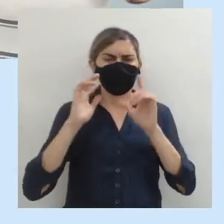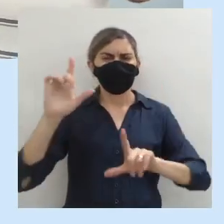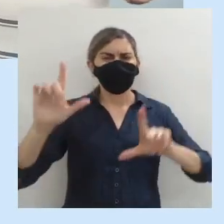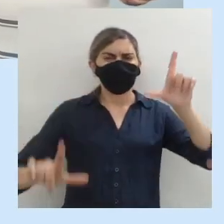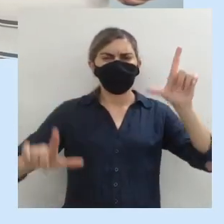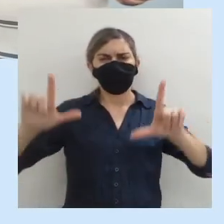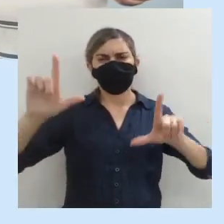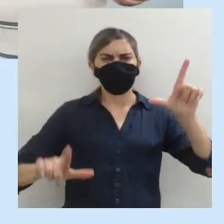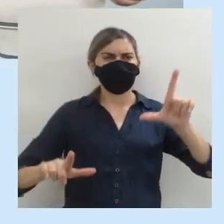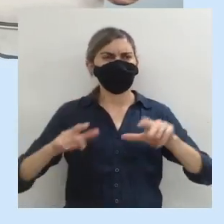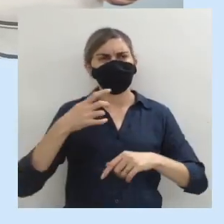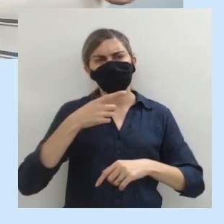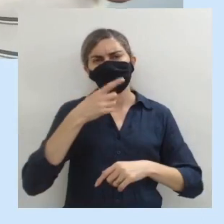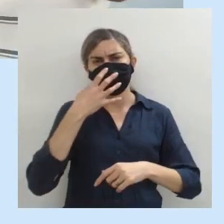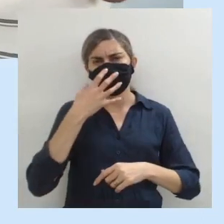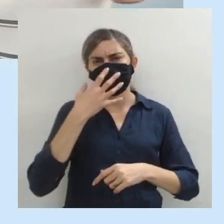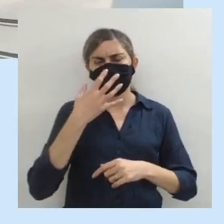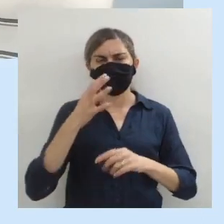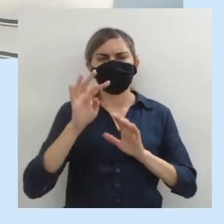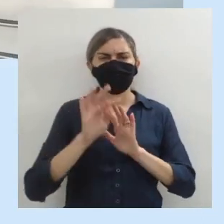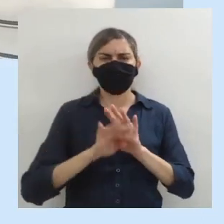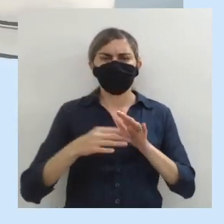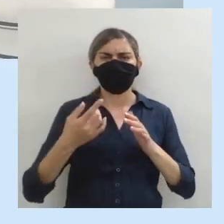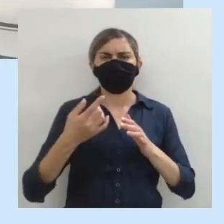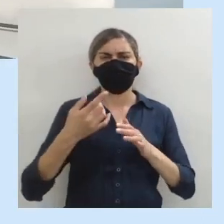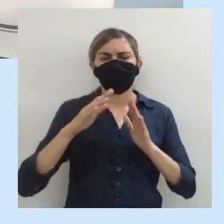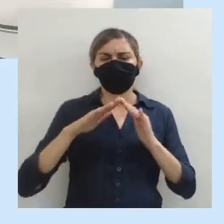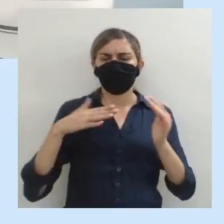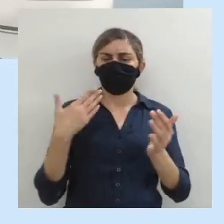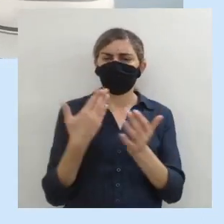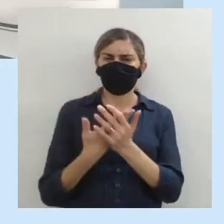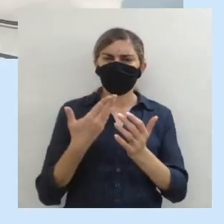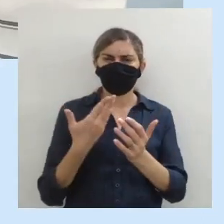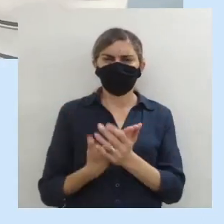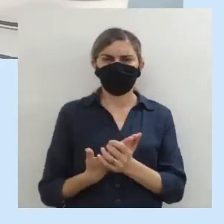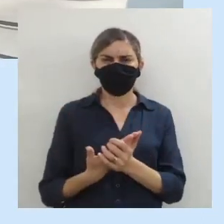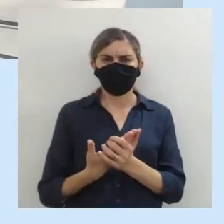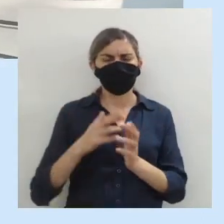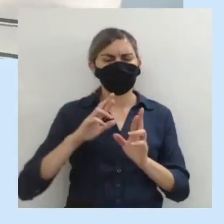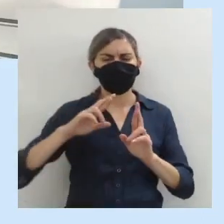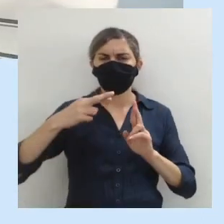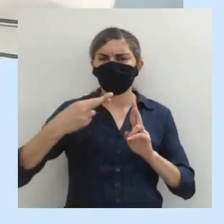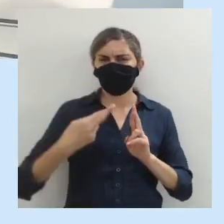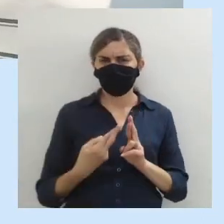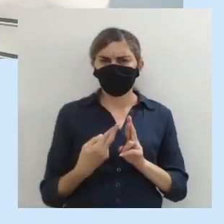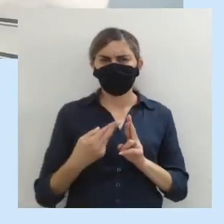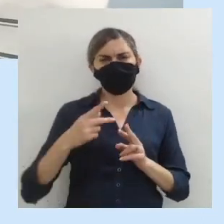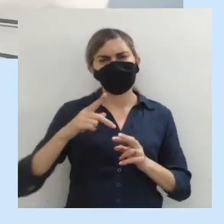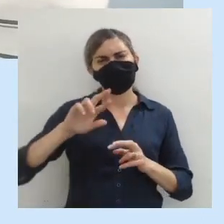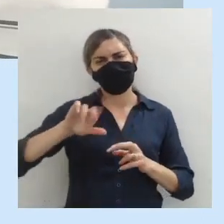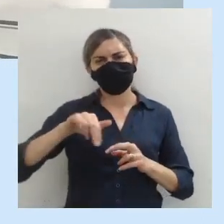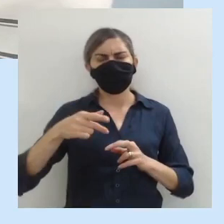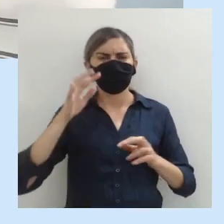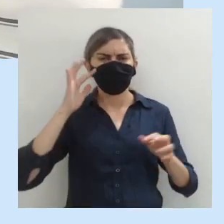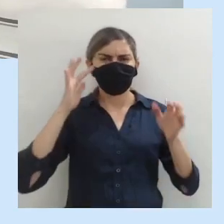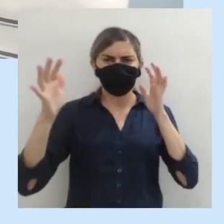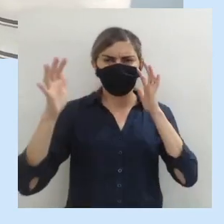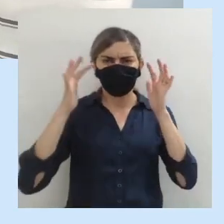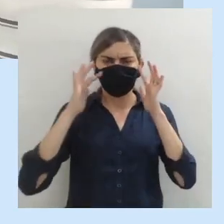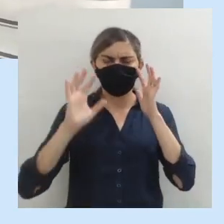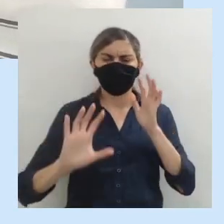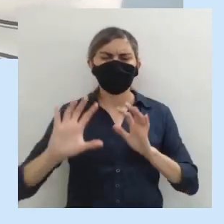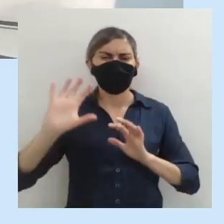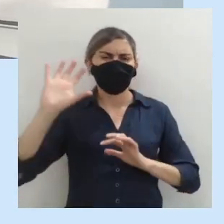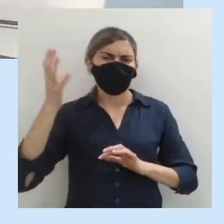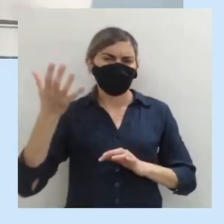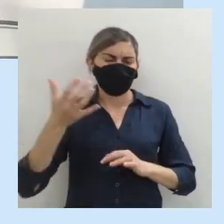tela, acompanhem comigo. O termo escolástica refere-se à produção filosófica que